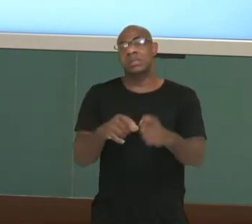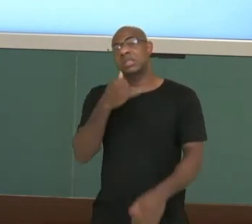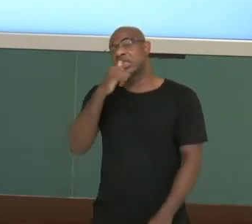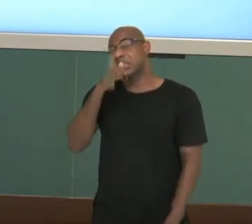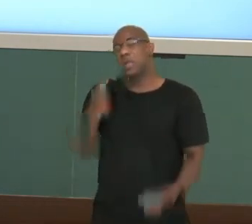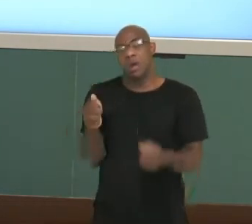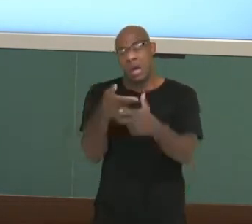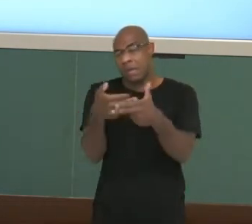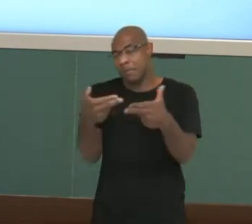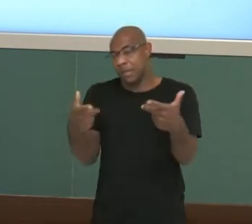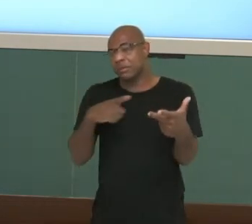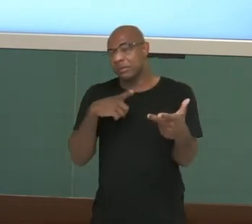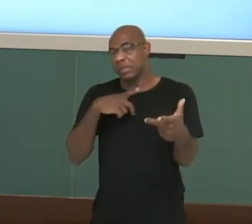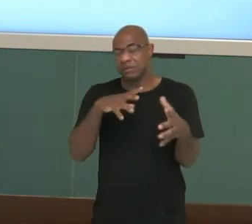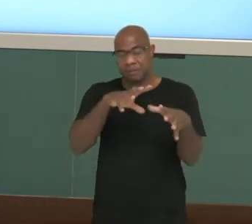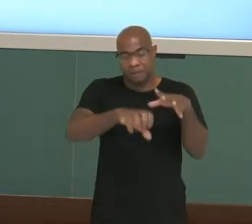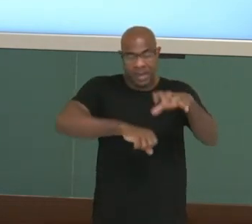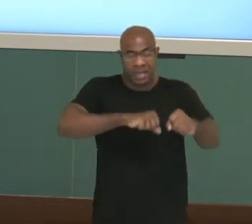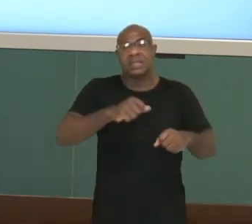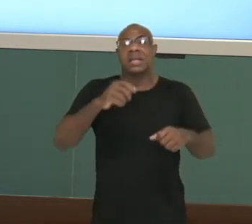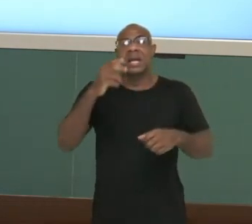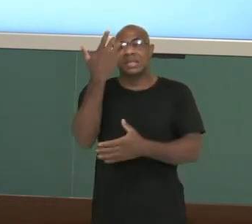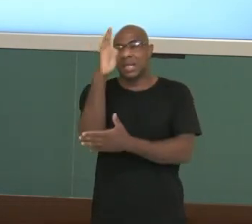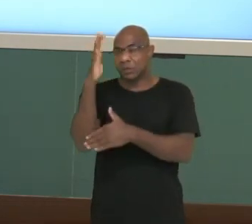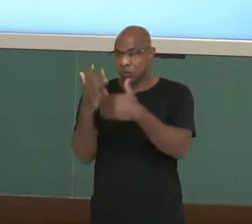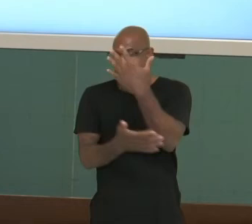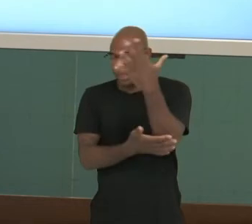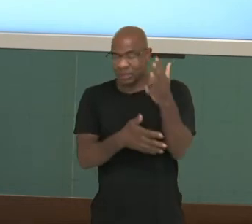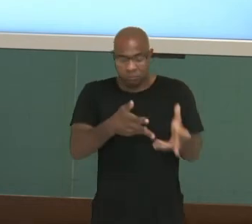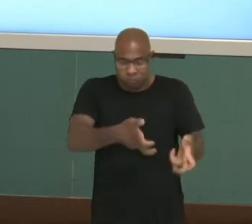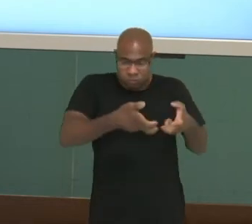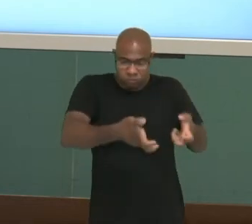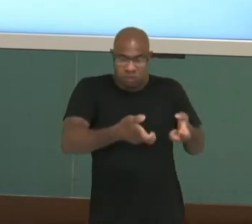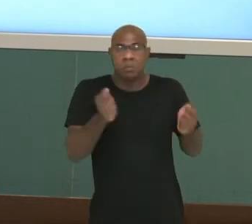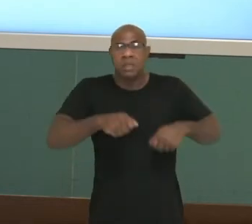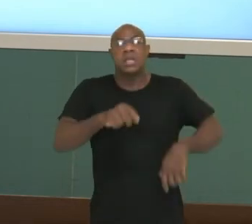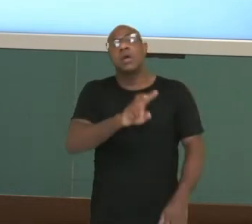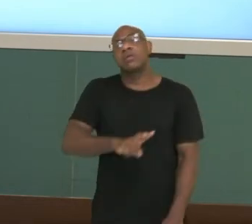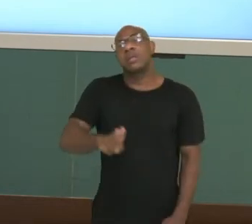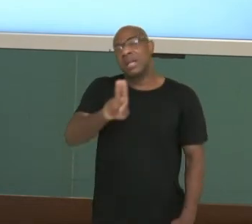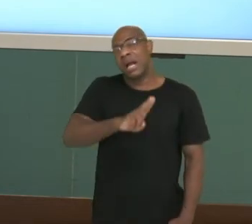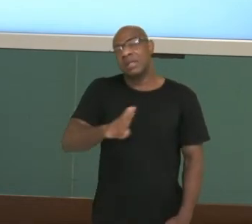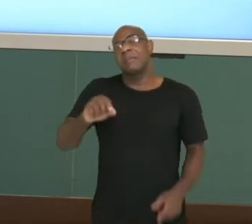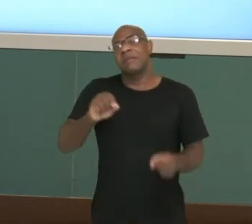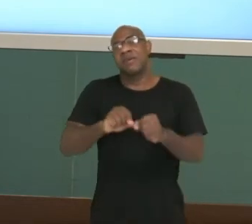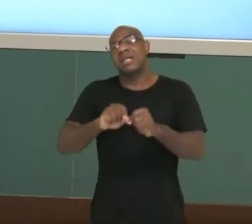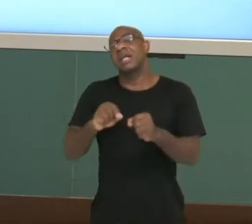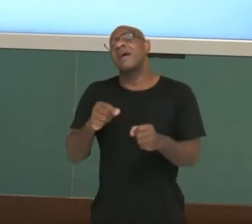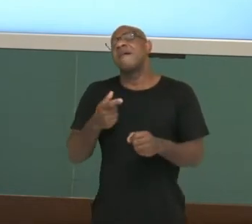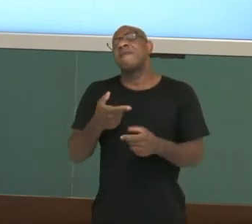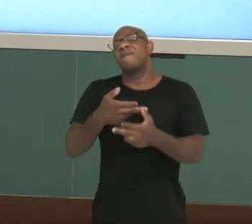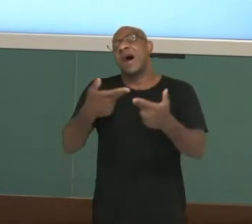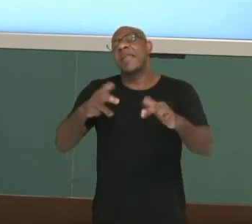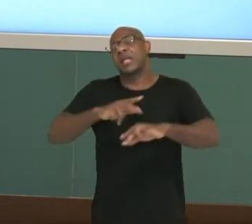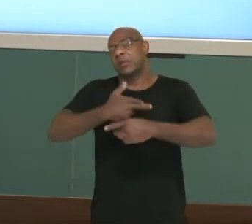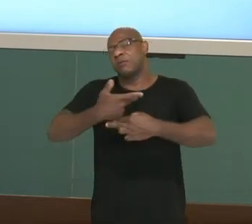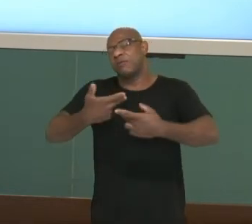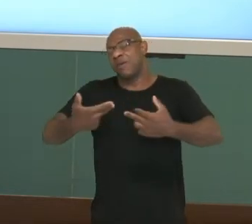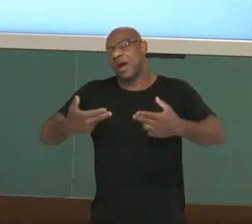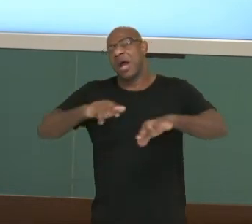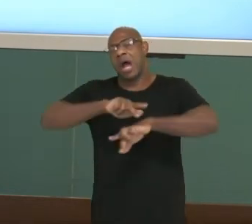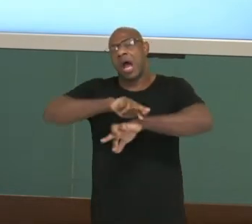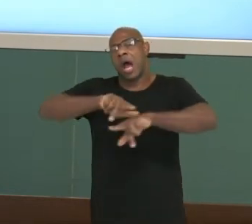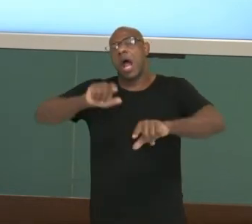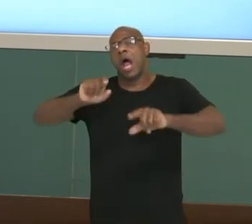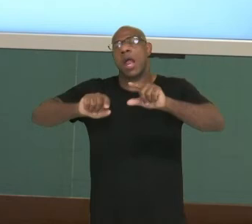elementos obtidos da natureza que podem ser utilizados para realizar a infinidade de trabalhos para nós vamos